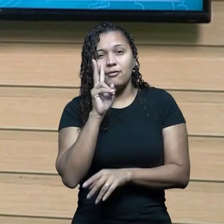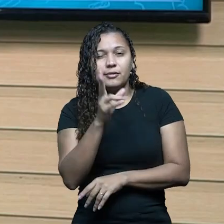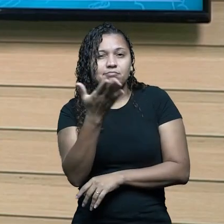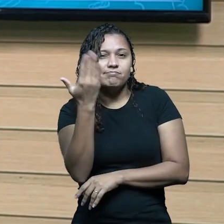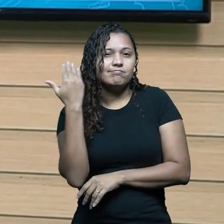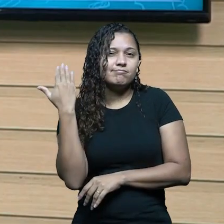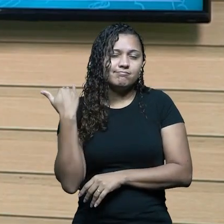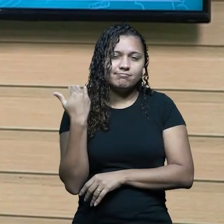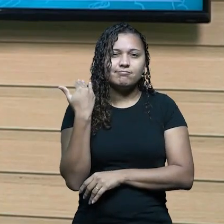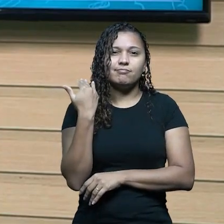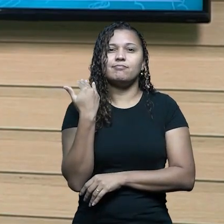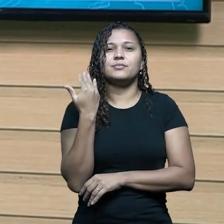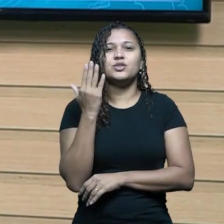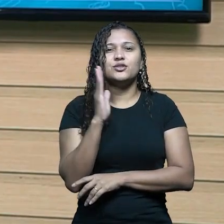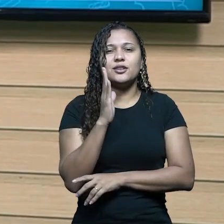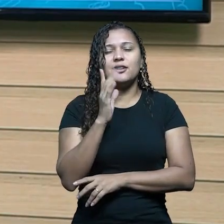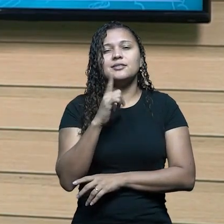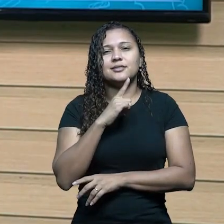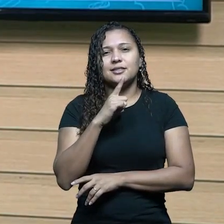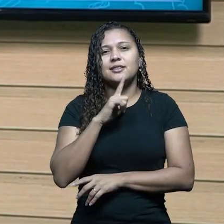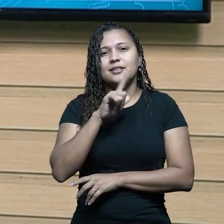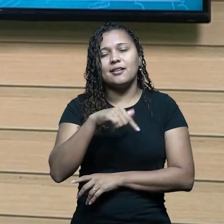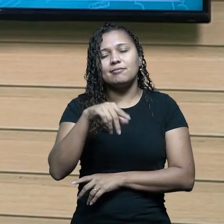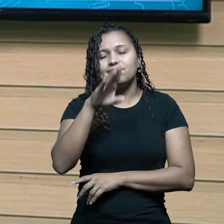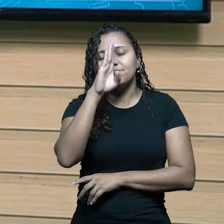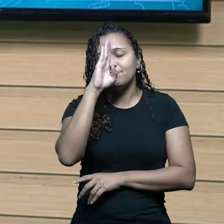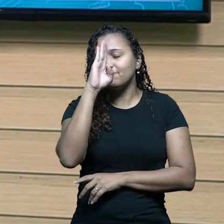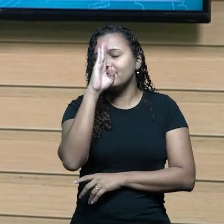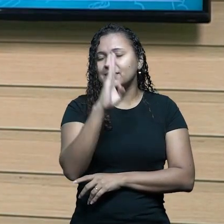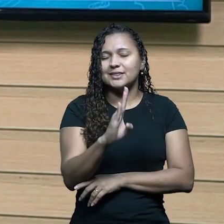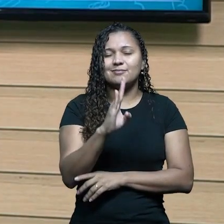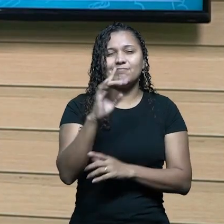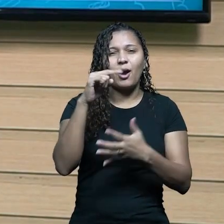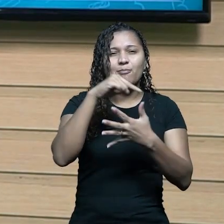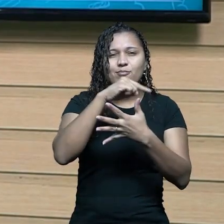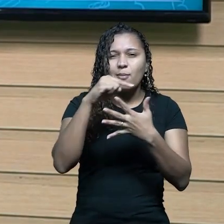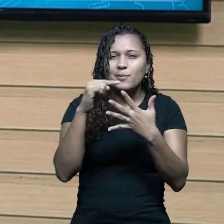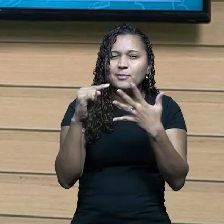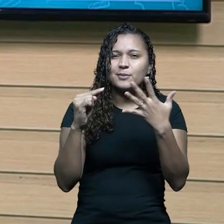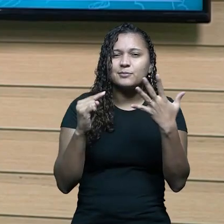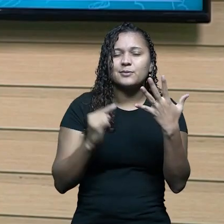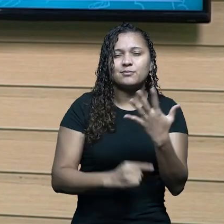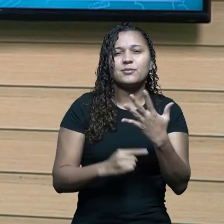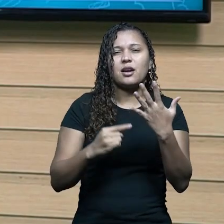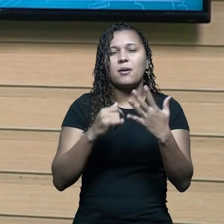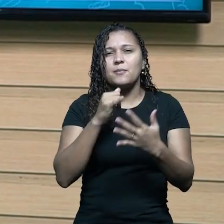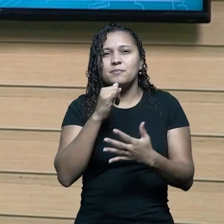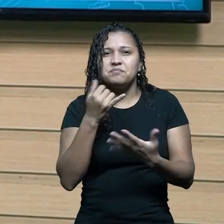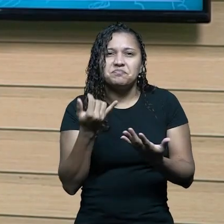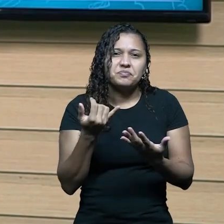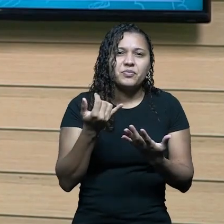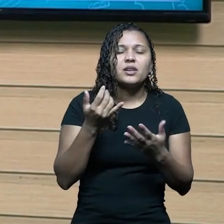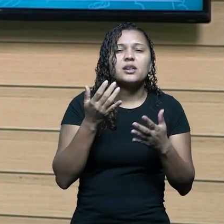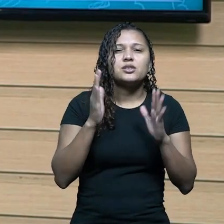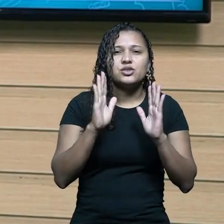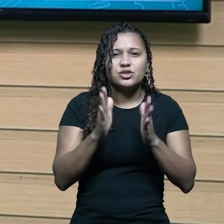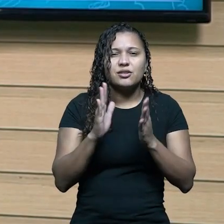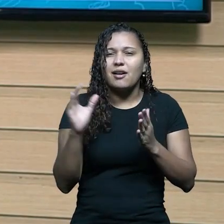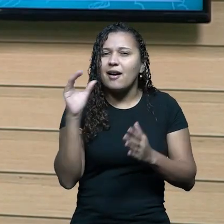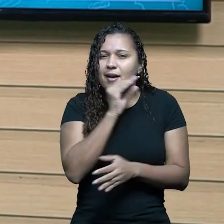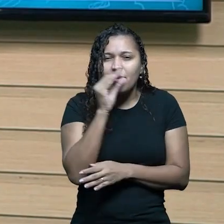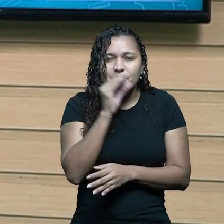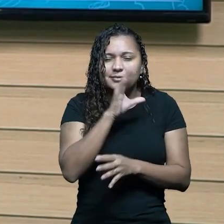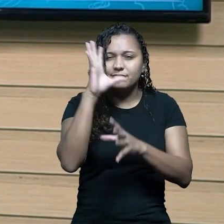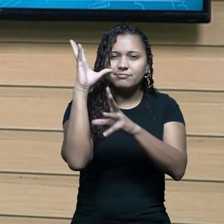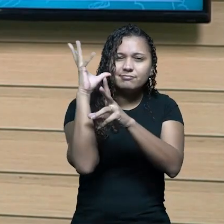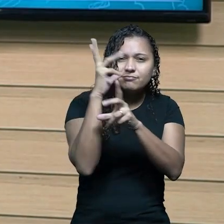aulas anteriores a parte fundamental, elementos que fazem parte do desenho técnico, fizemos uma rápida